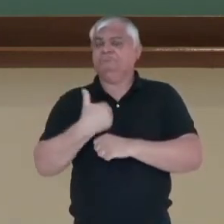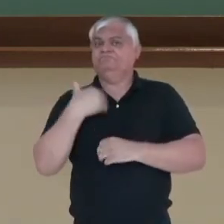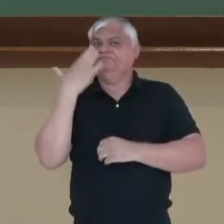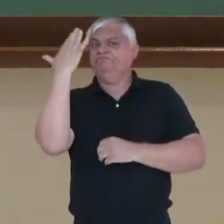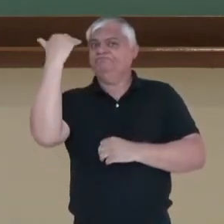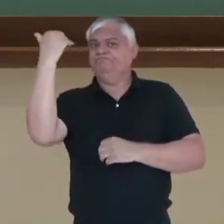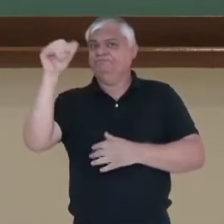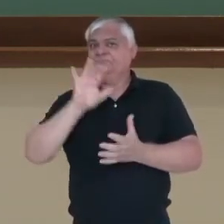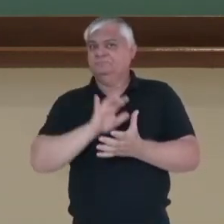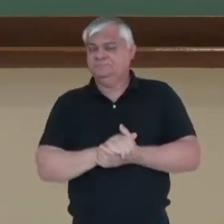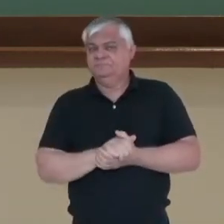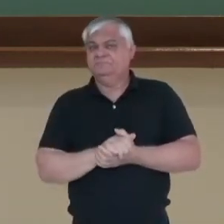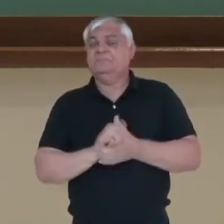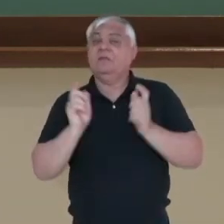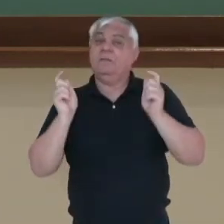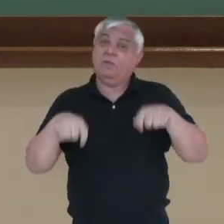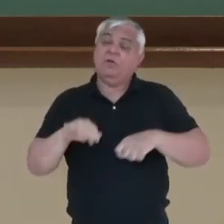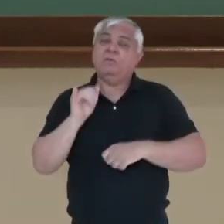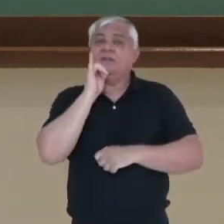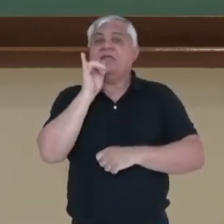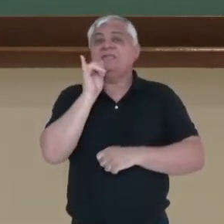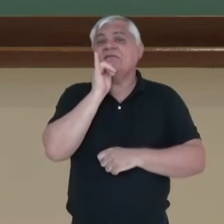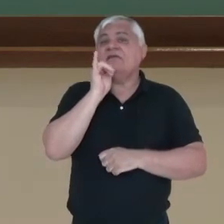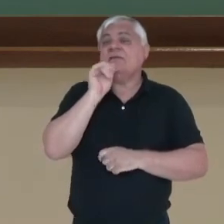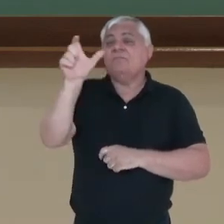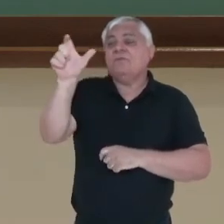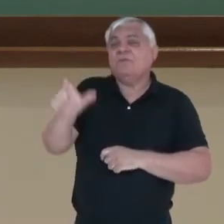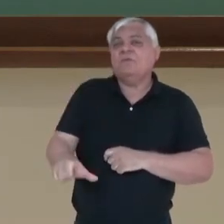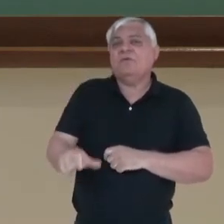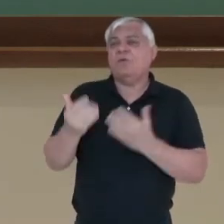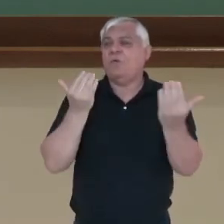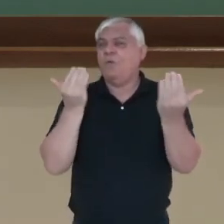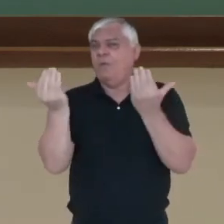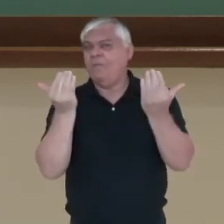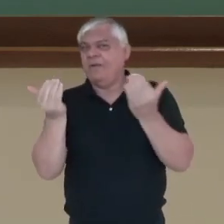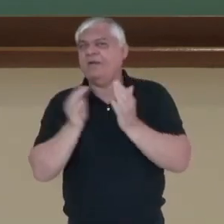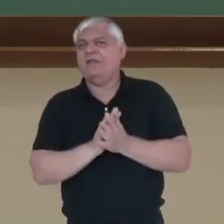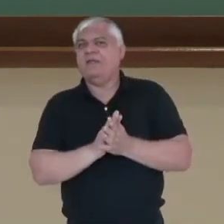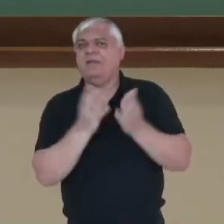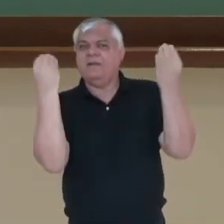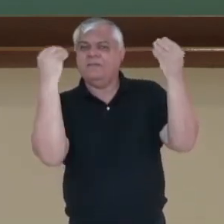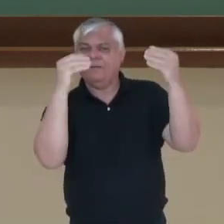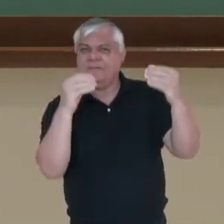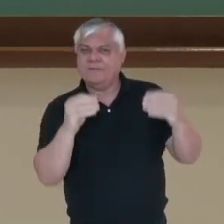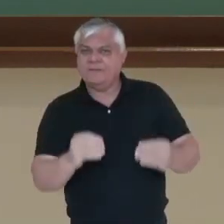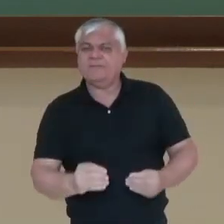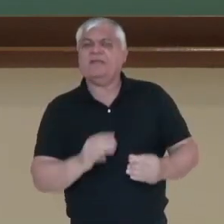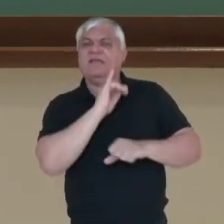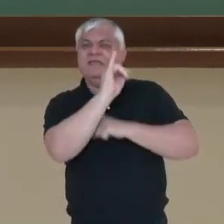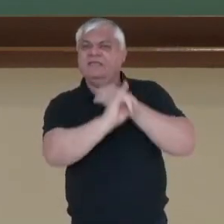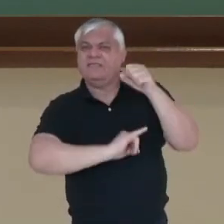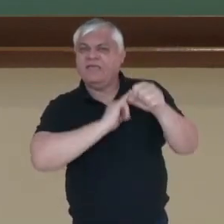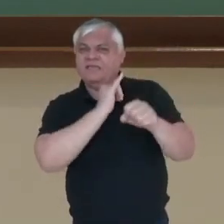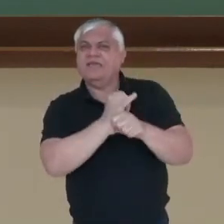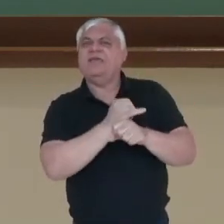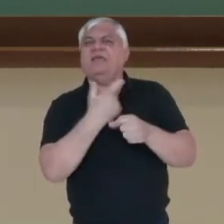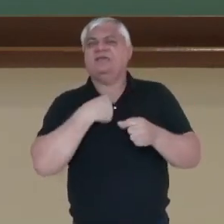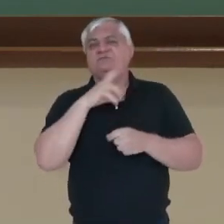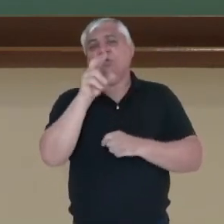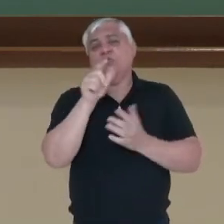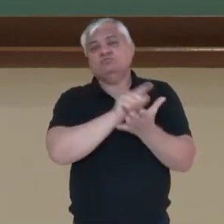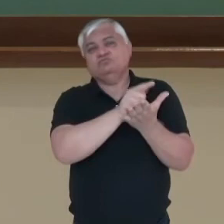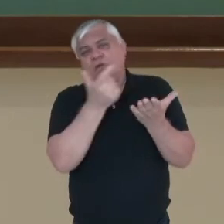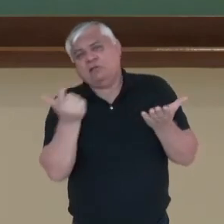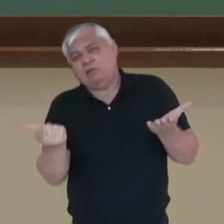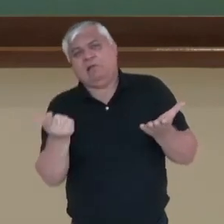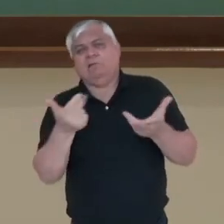eu tenho argumento por exemplificação, com dados que estão colocados na internet ou em jornais, né,